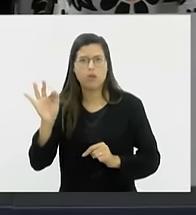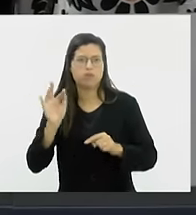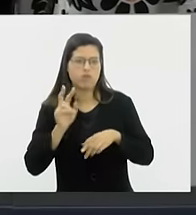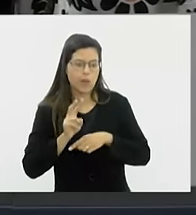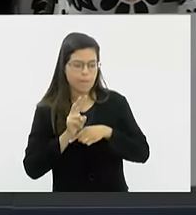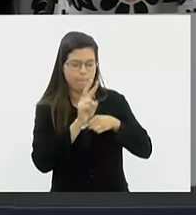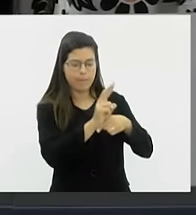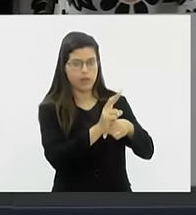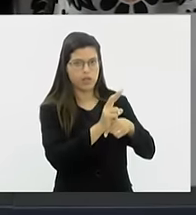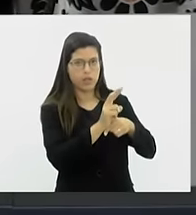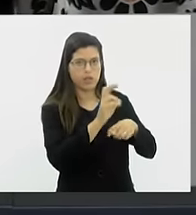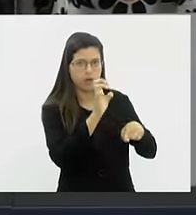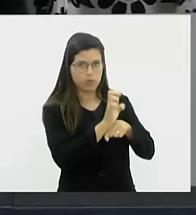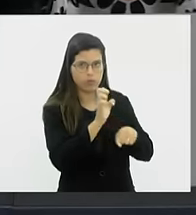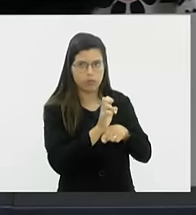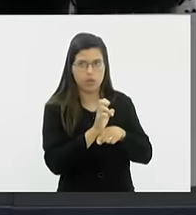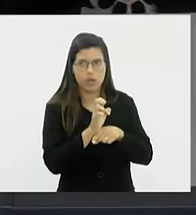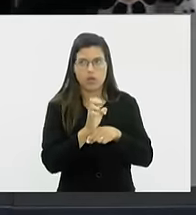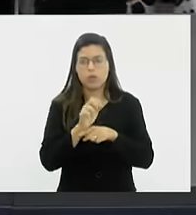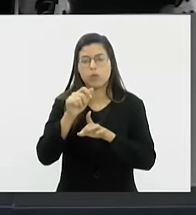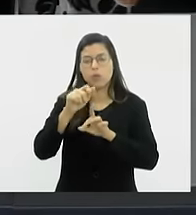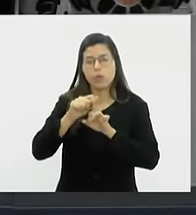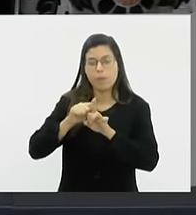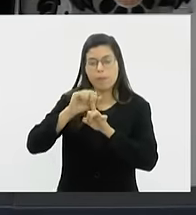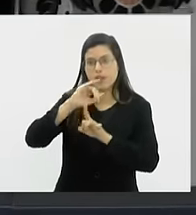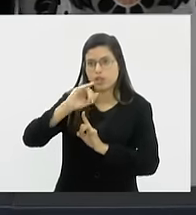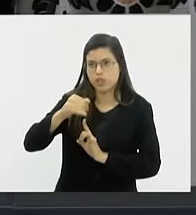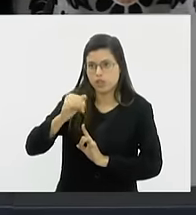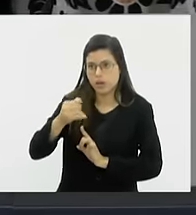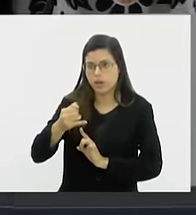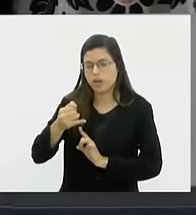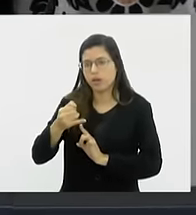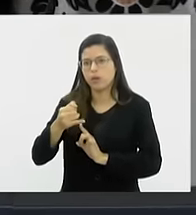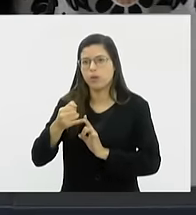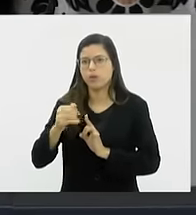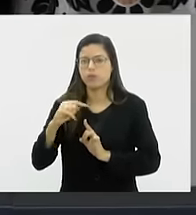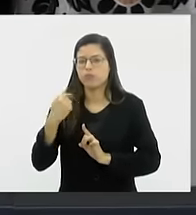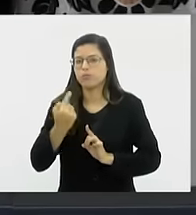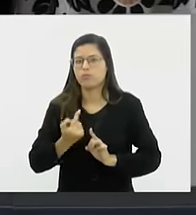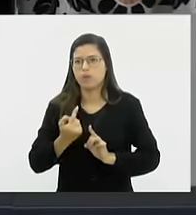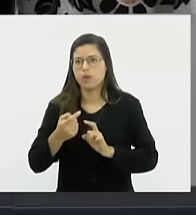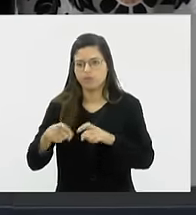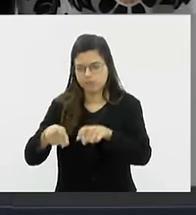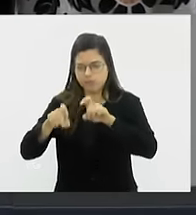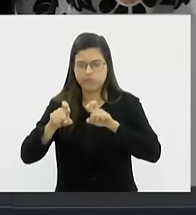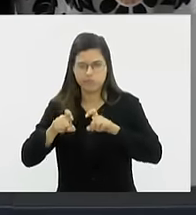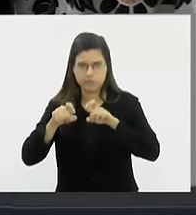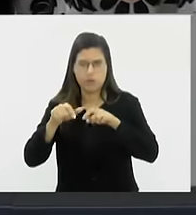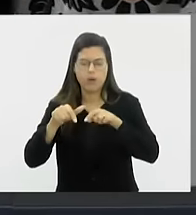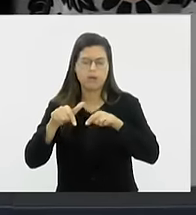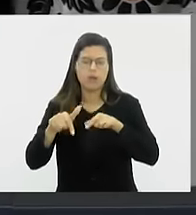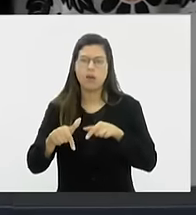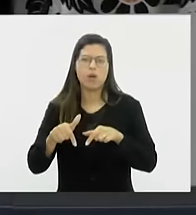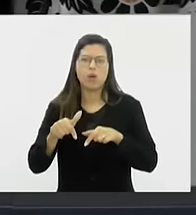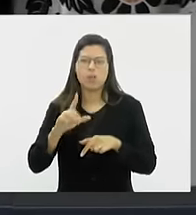mas a partir de janeiro nós já tomamos por pé o Detro. E,